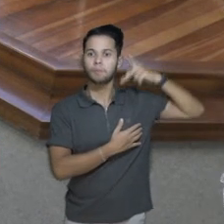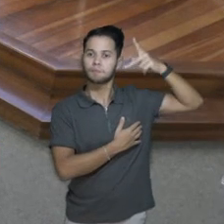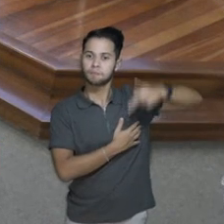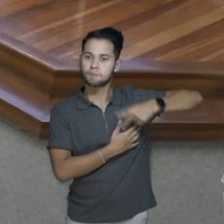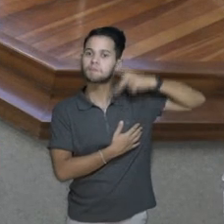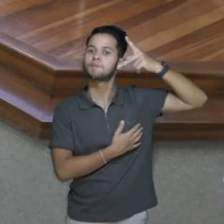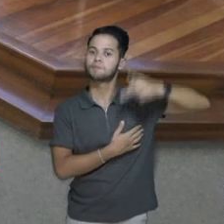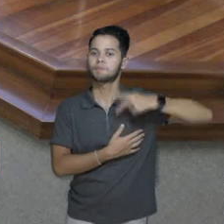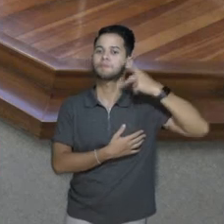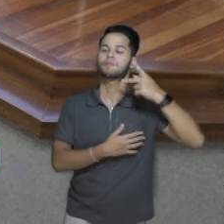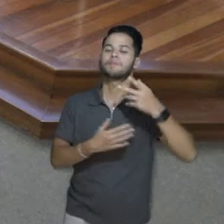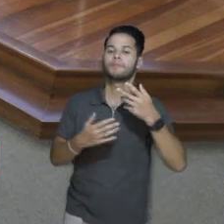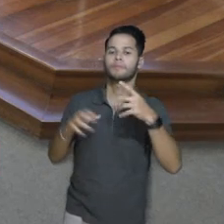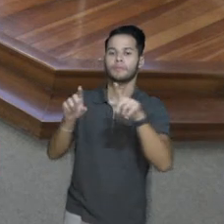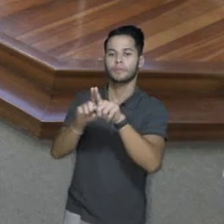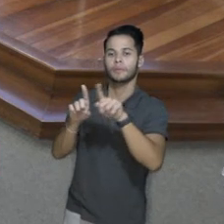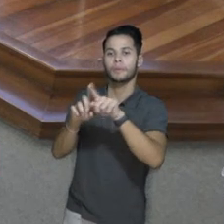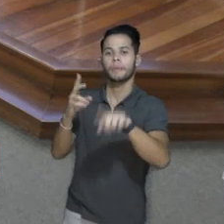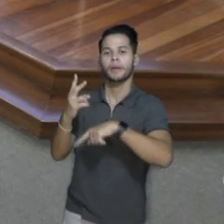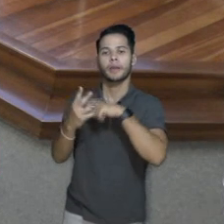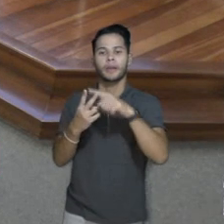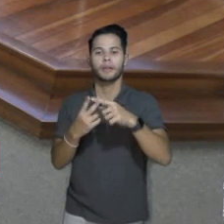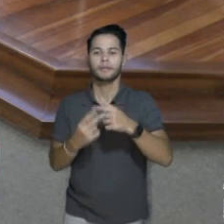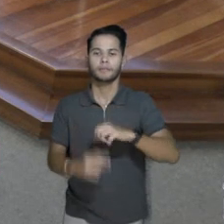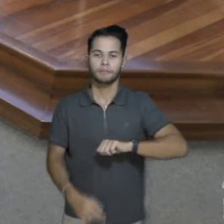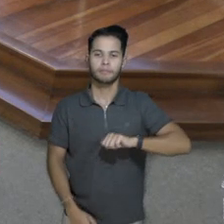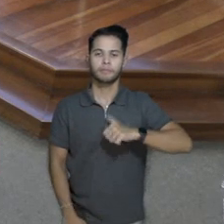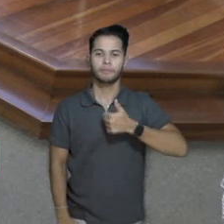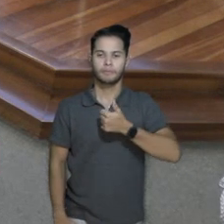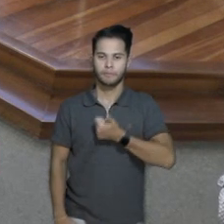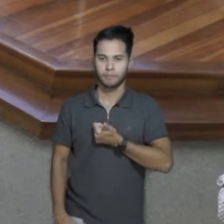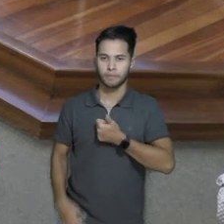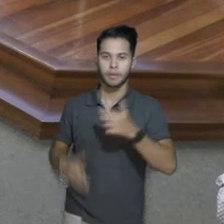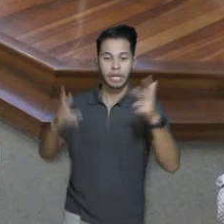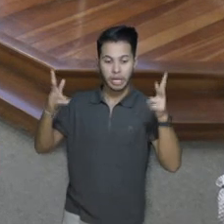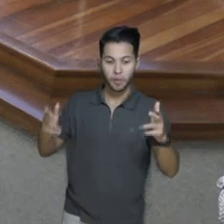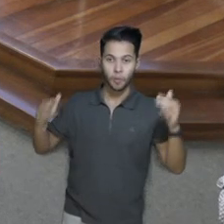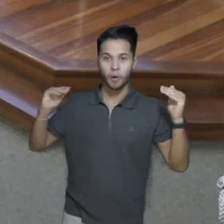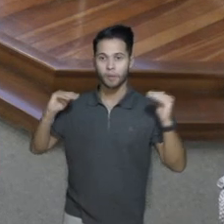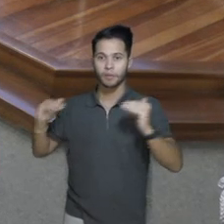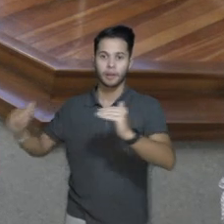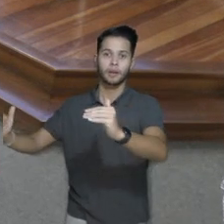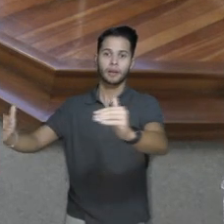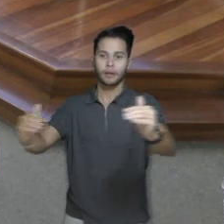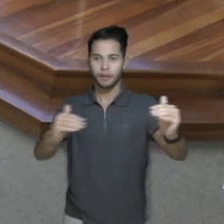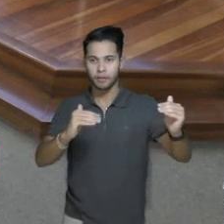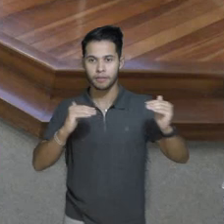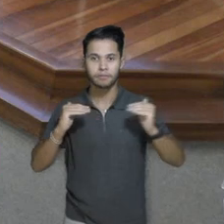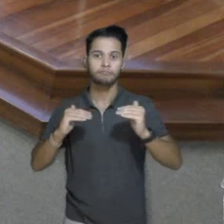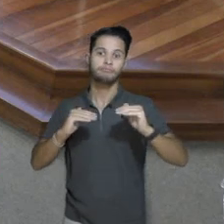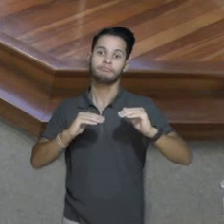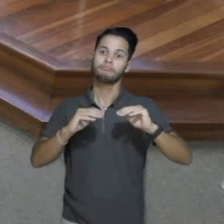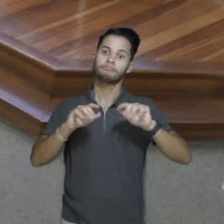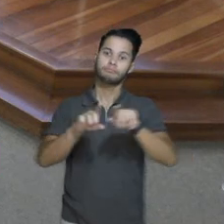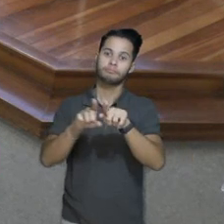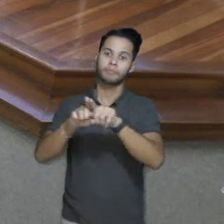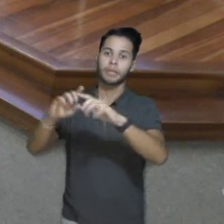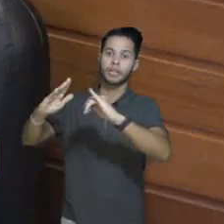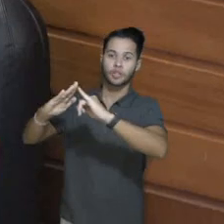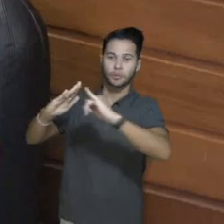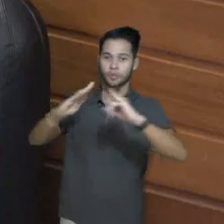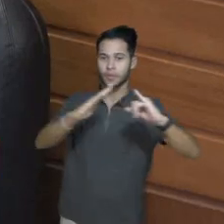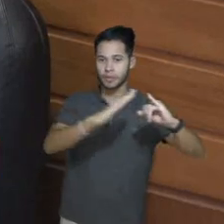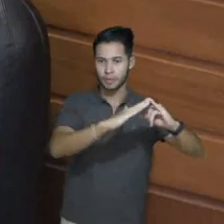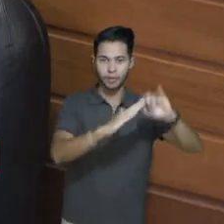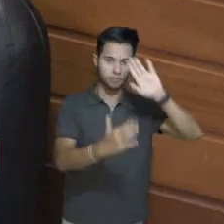bem-estar confiança generalizada igualdade instituições que a gente confie que elas são imparciais elas